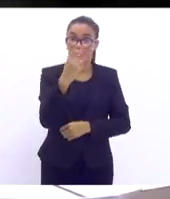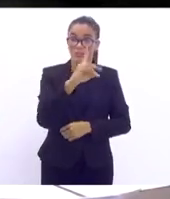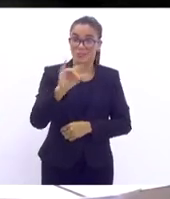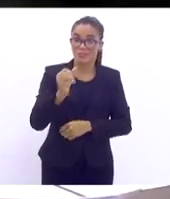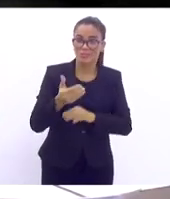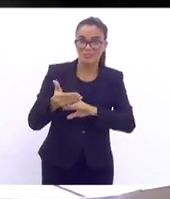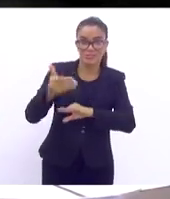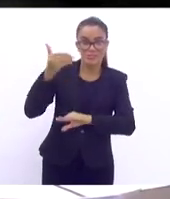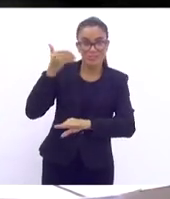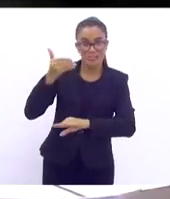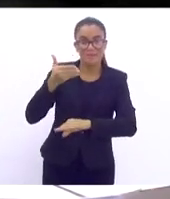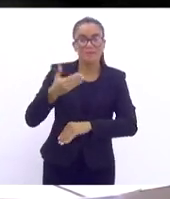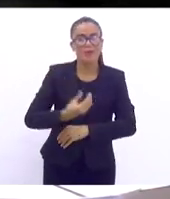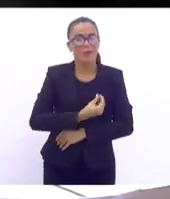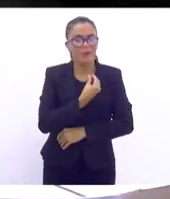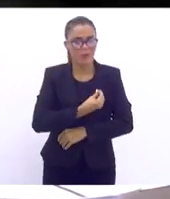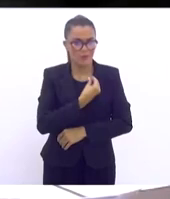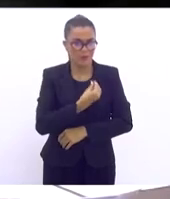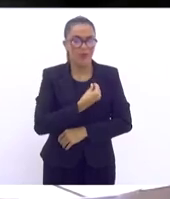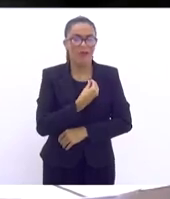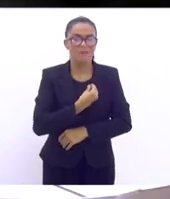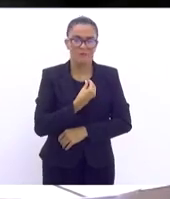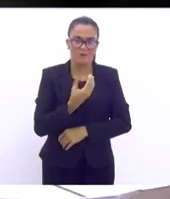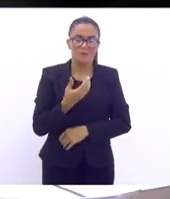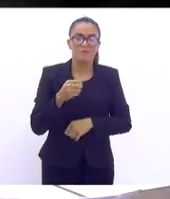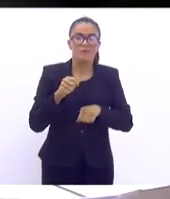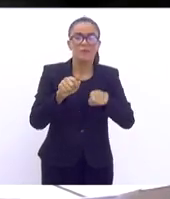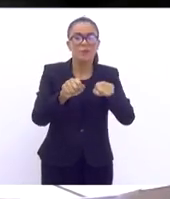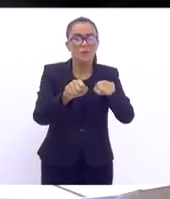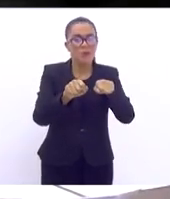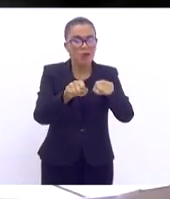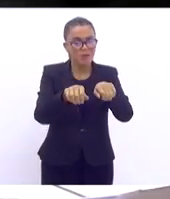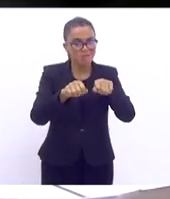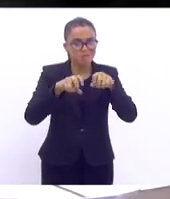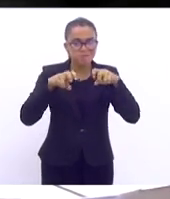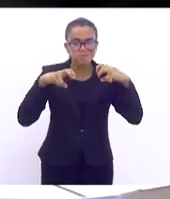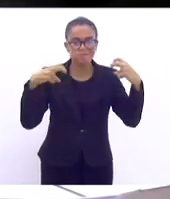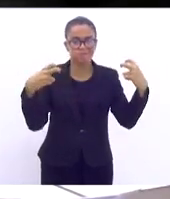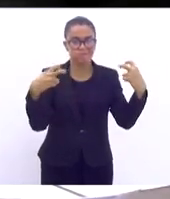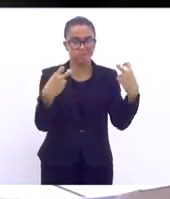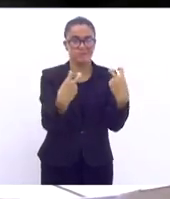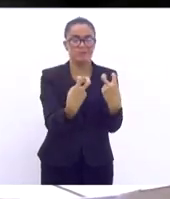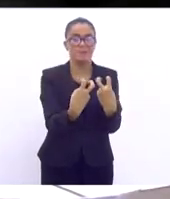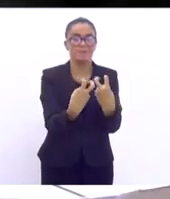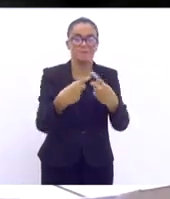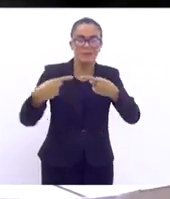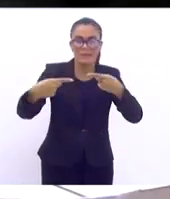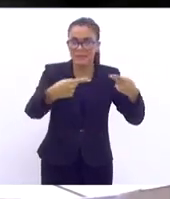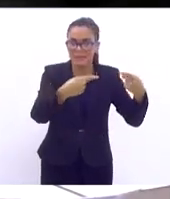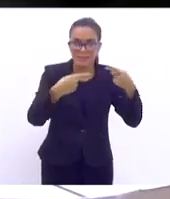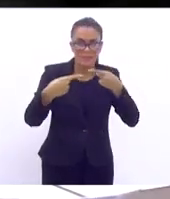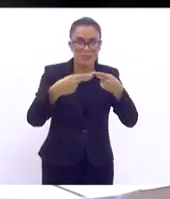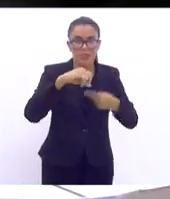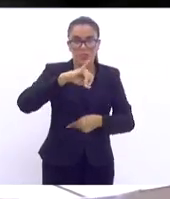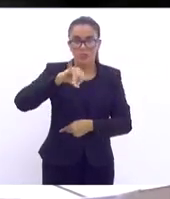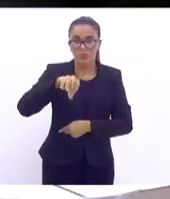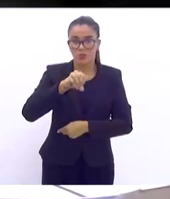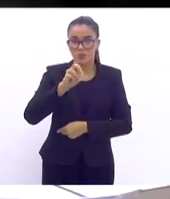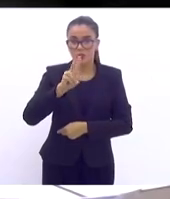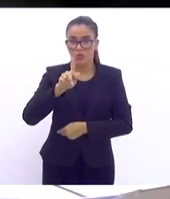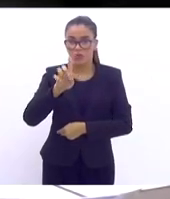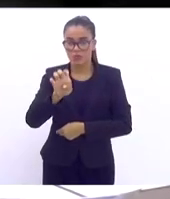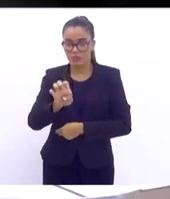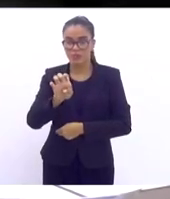eu tava numa audiência da comissão presidida pelo deputado Jorge Felipe Neto quando nós